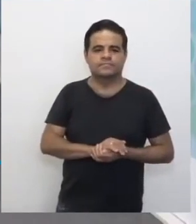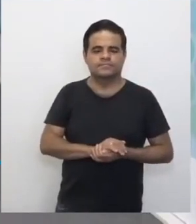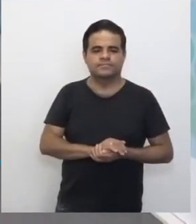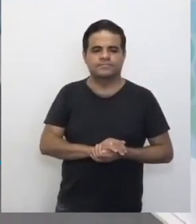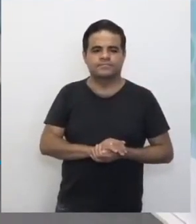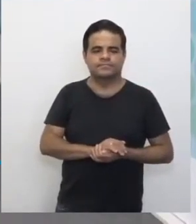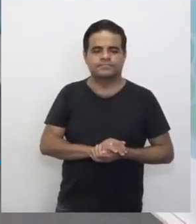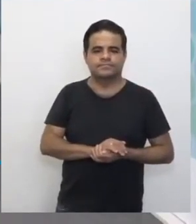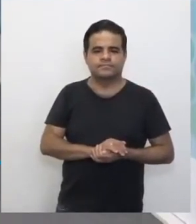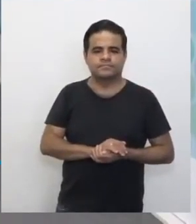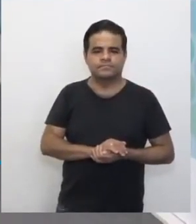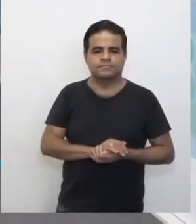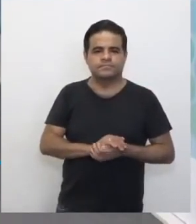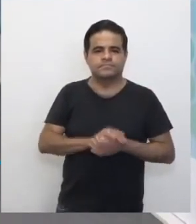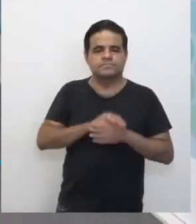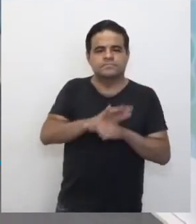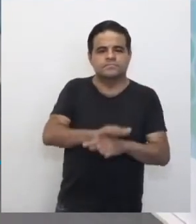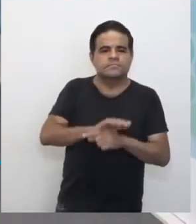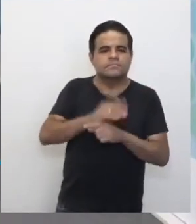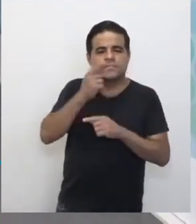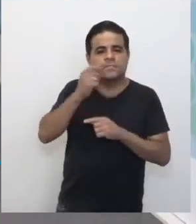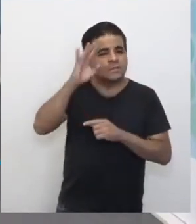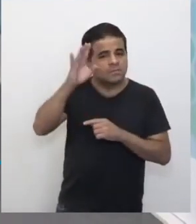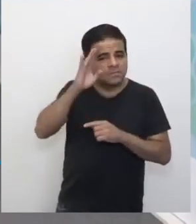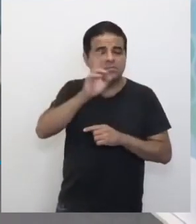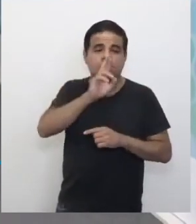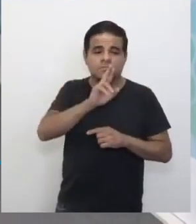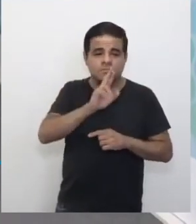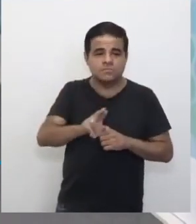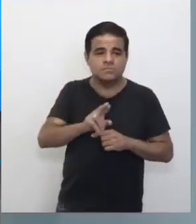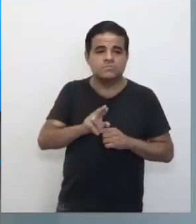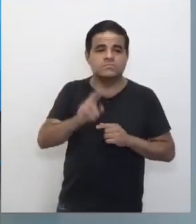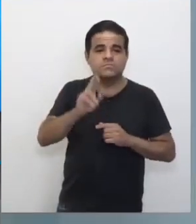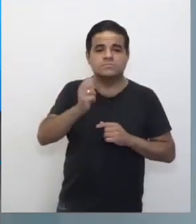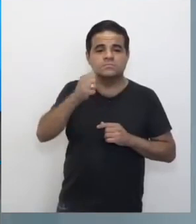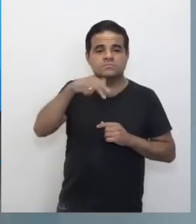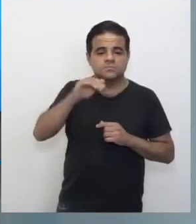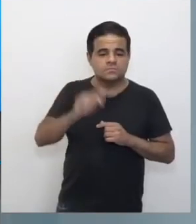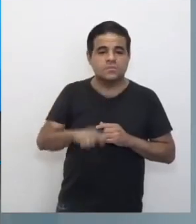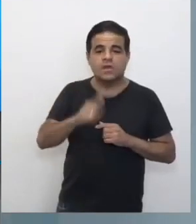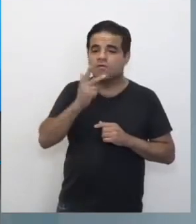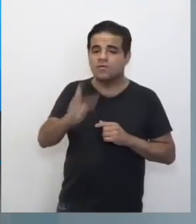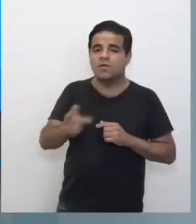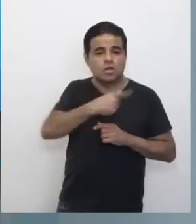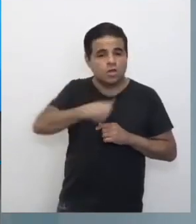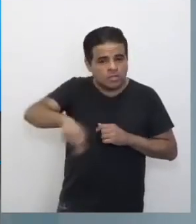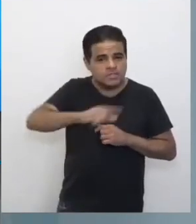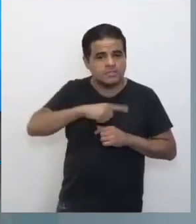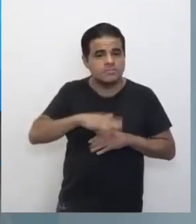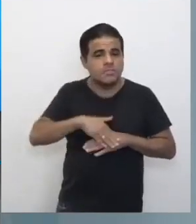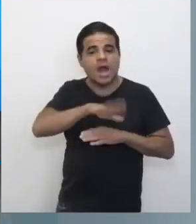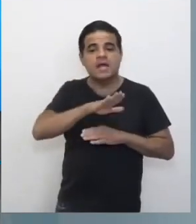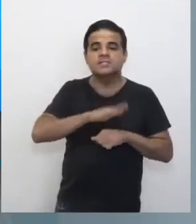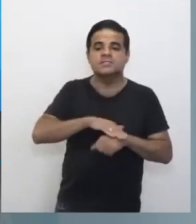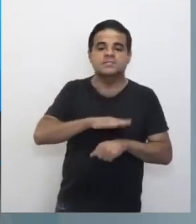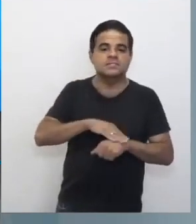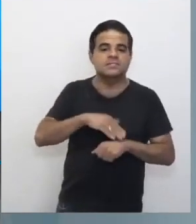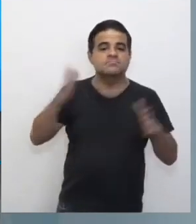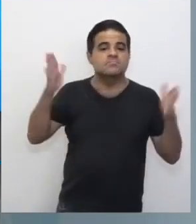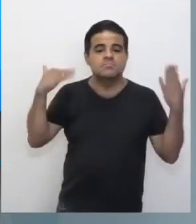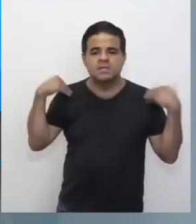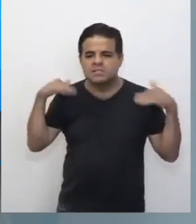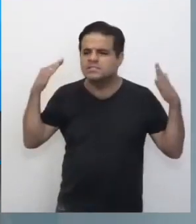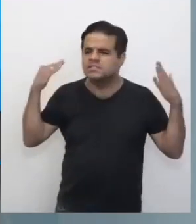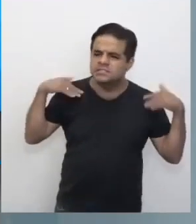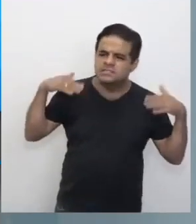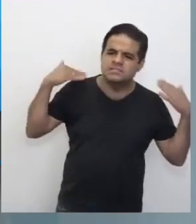pouquinho dessas respostas aí que você mandou, muito boas, inclusive. A Raquel da Procíntia diz o seguinte: nós temos mais tempo para passear,